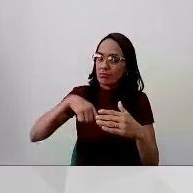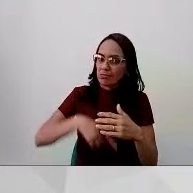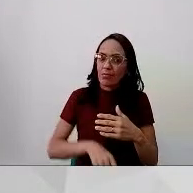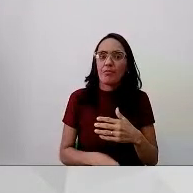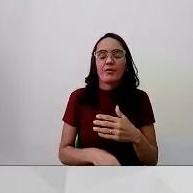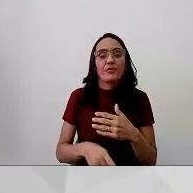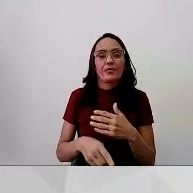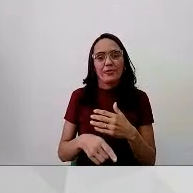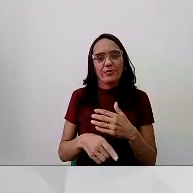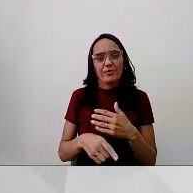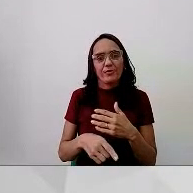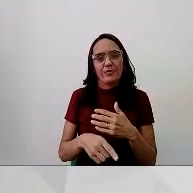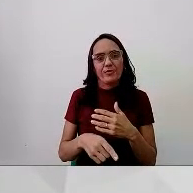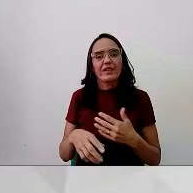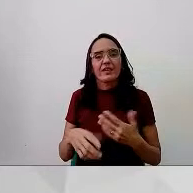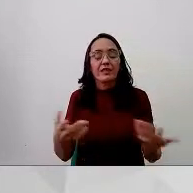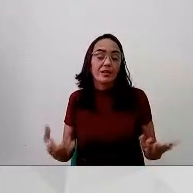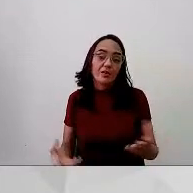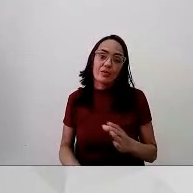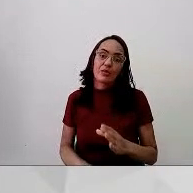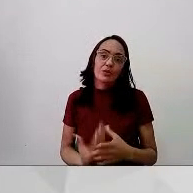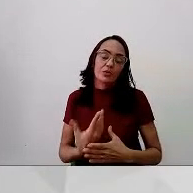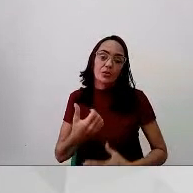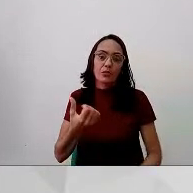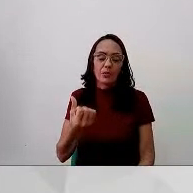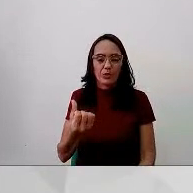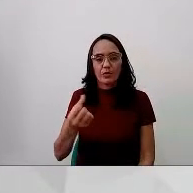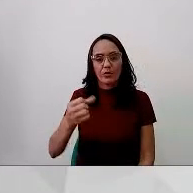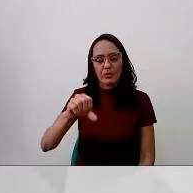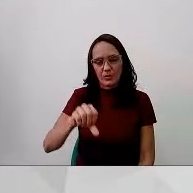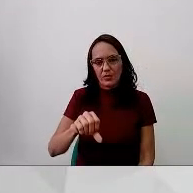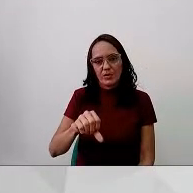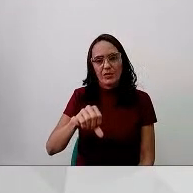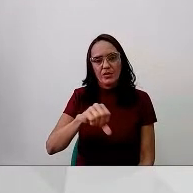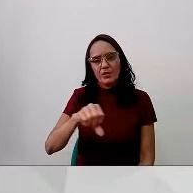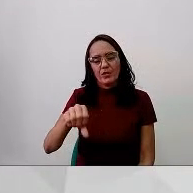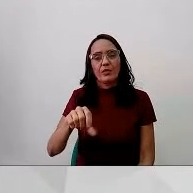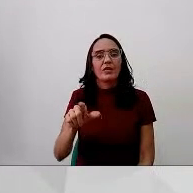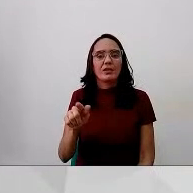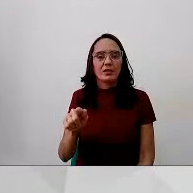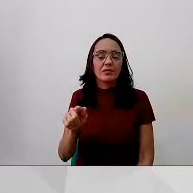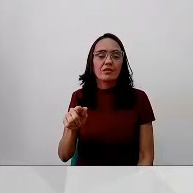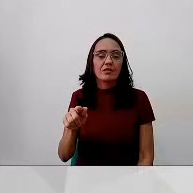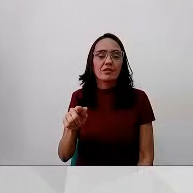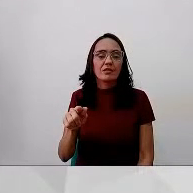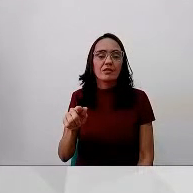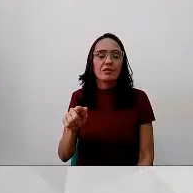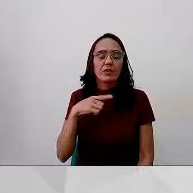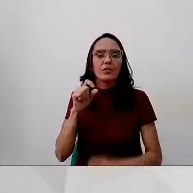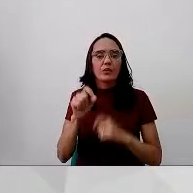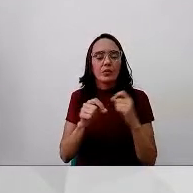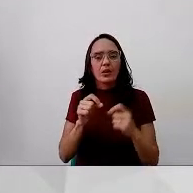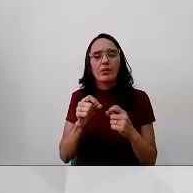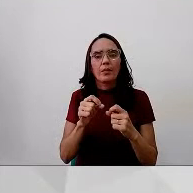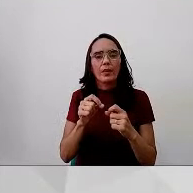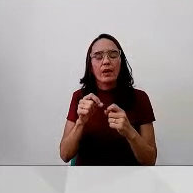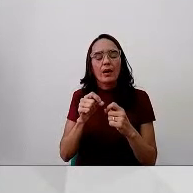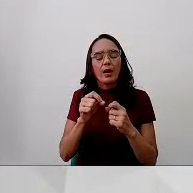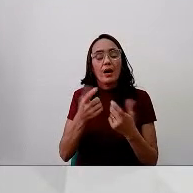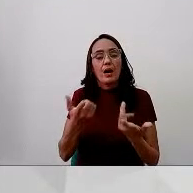uma que surgiu em 97 foi a memória de longo prazo, que é a LSTM, que é uma rede neural